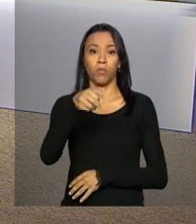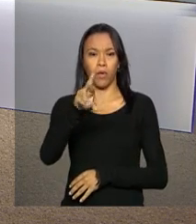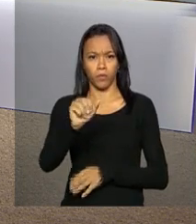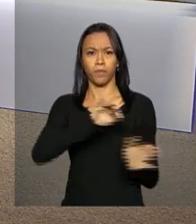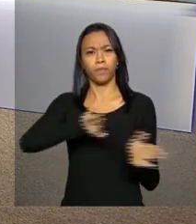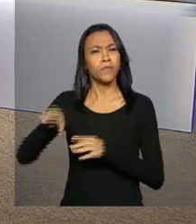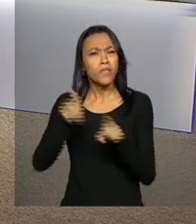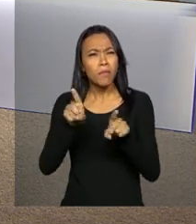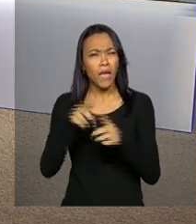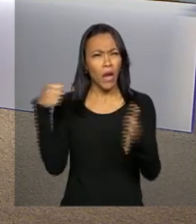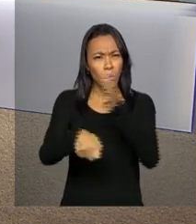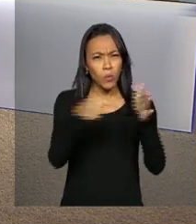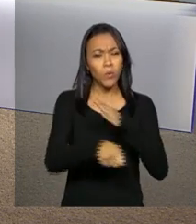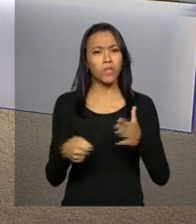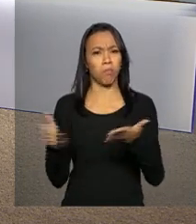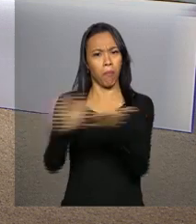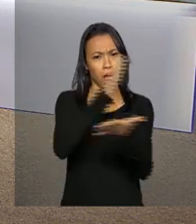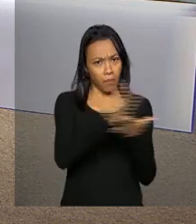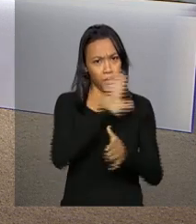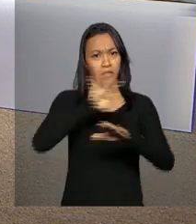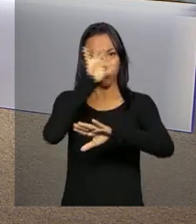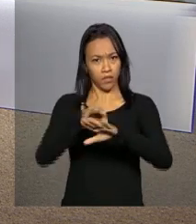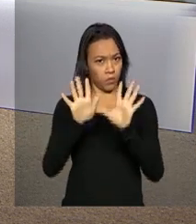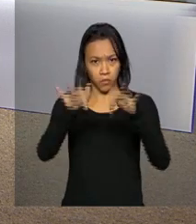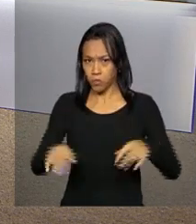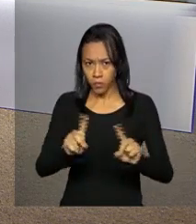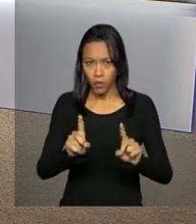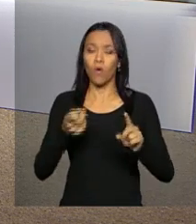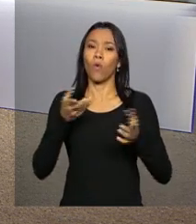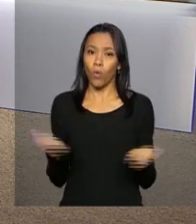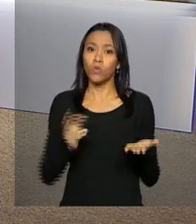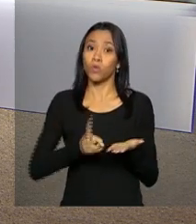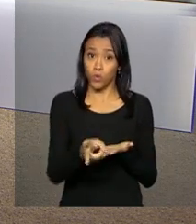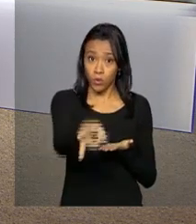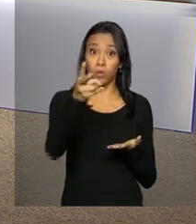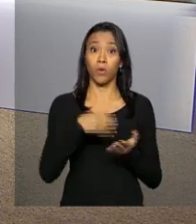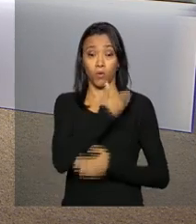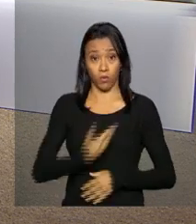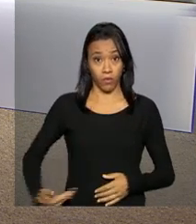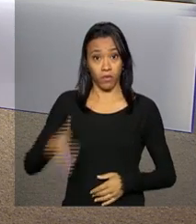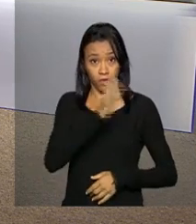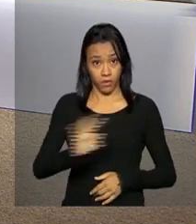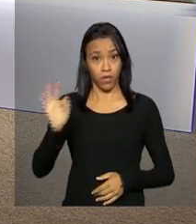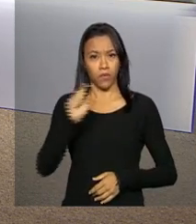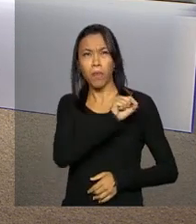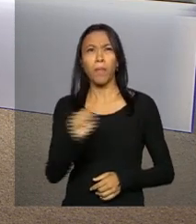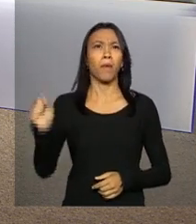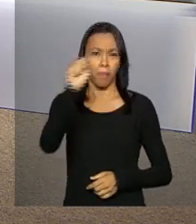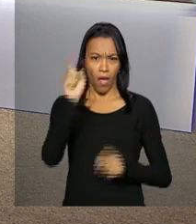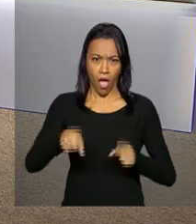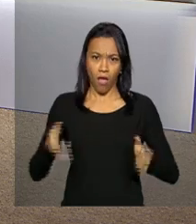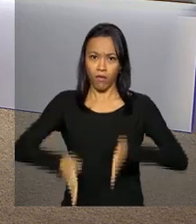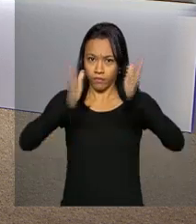o mosquito Ed egipte não acaba não é mesmo e hoje o governo realiza mais uma mobilização contra o mosquito nos órgãos federais é